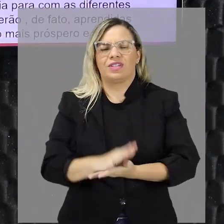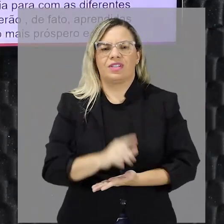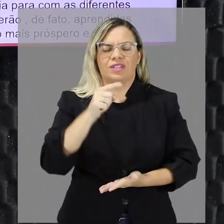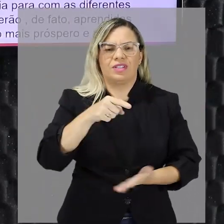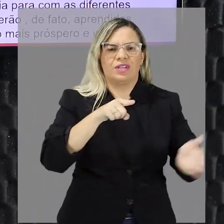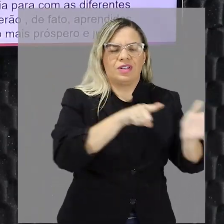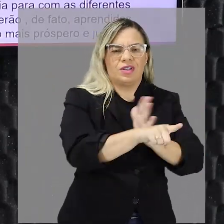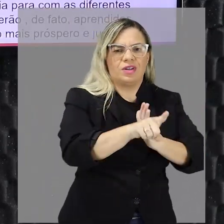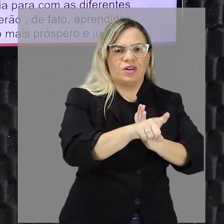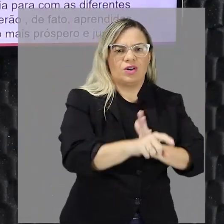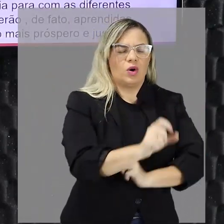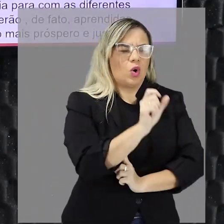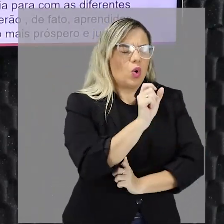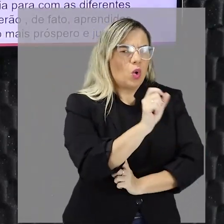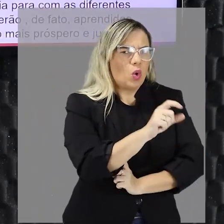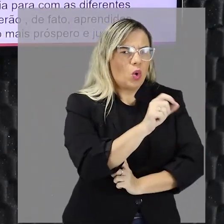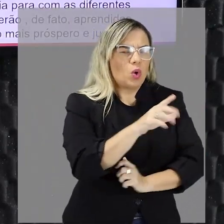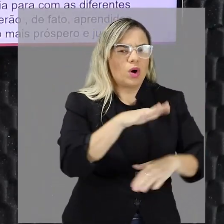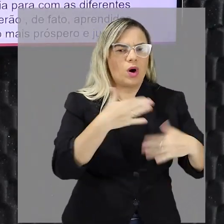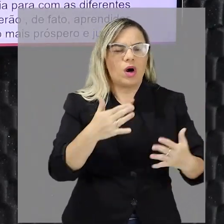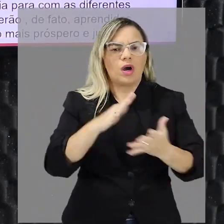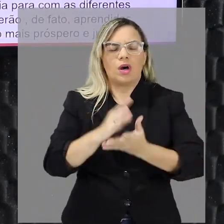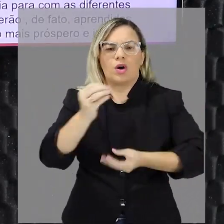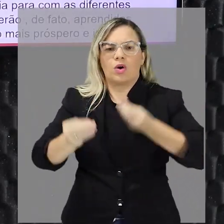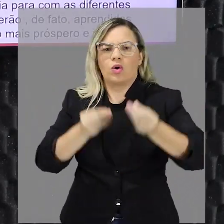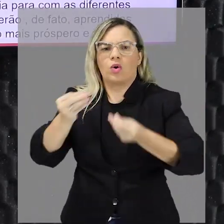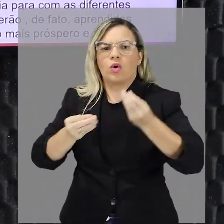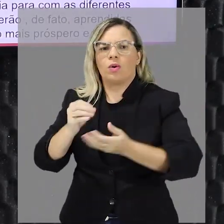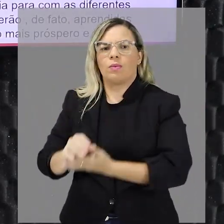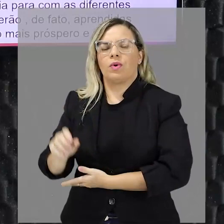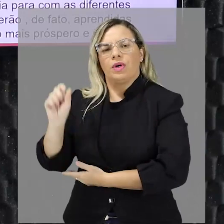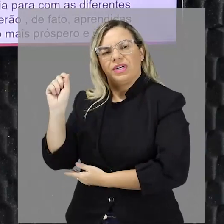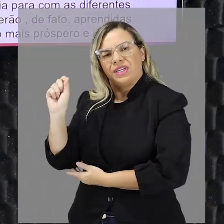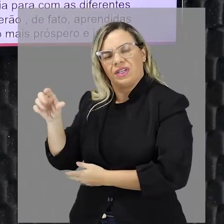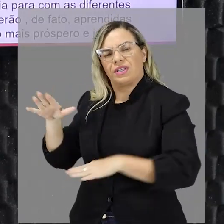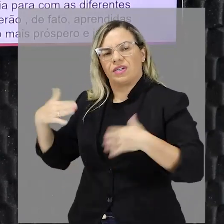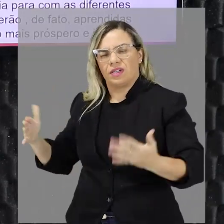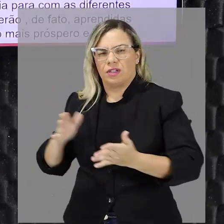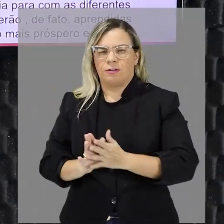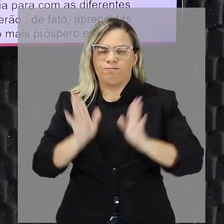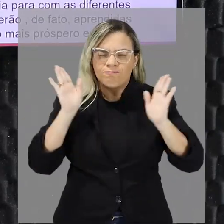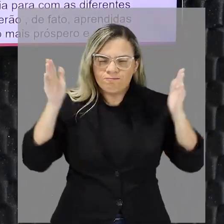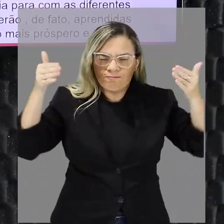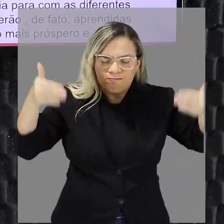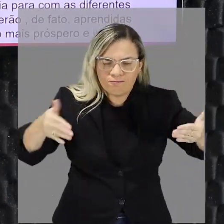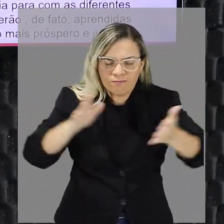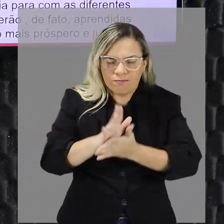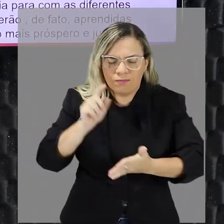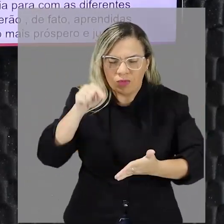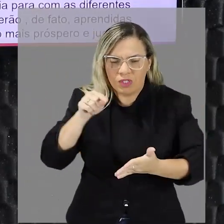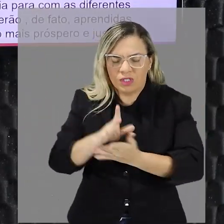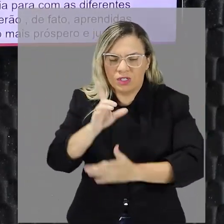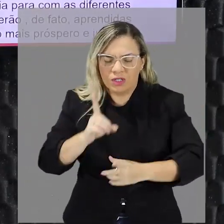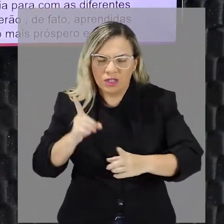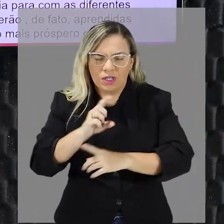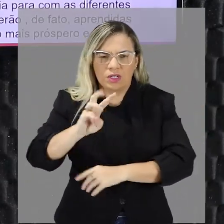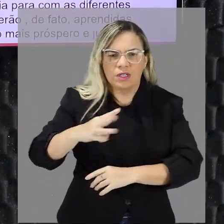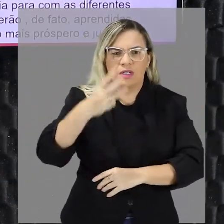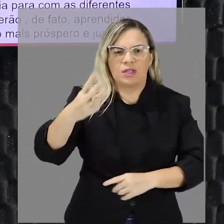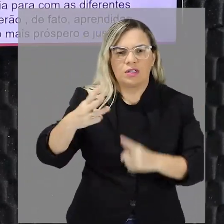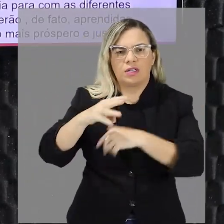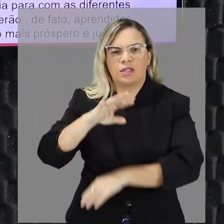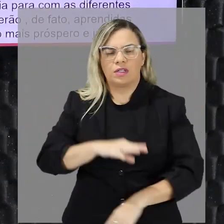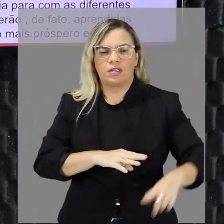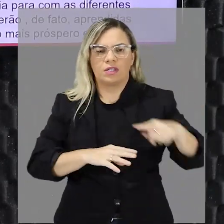que, como e quem. Então fiquem atentos aí e tentem identificar essas três respostas para